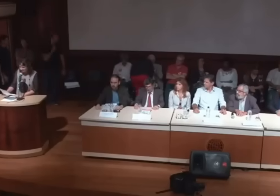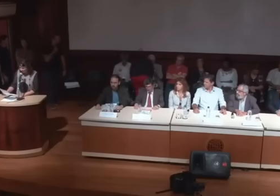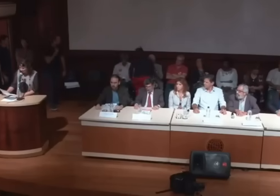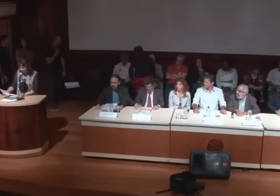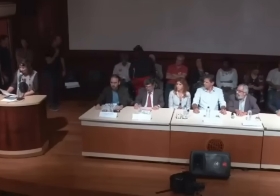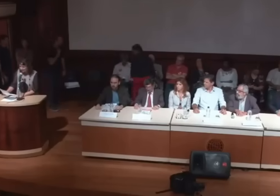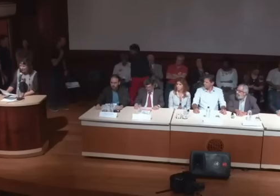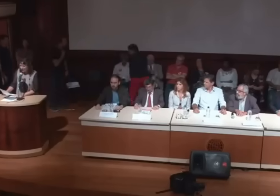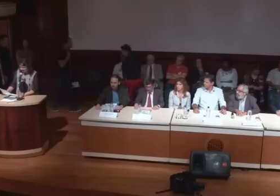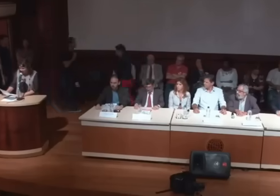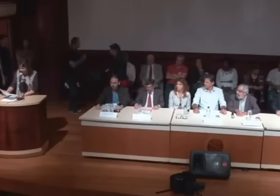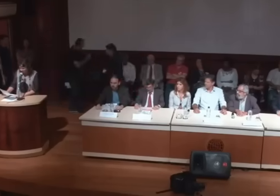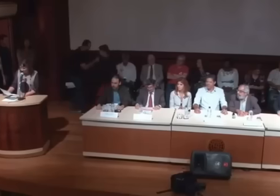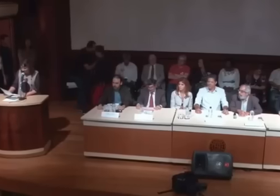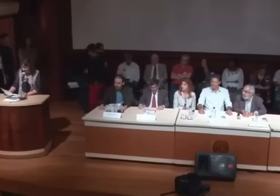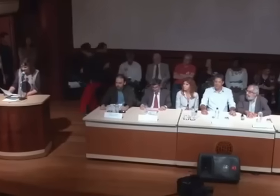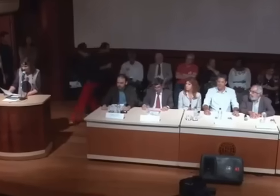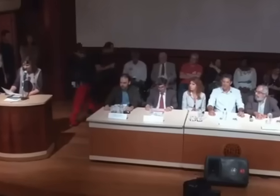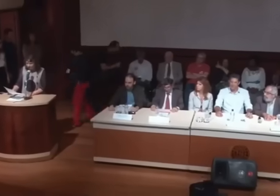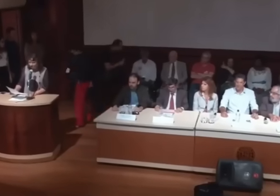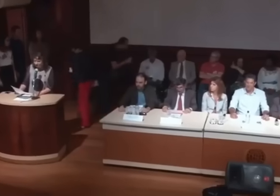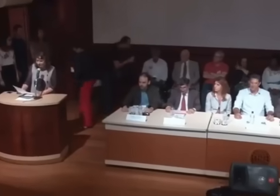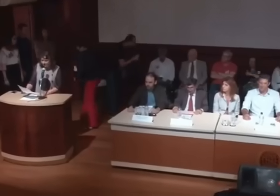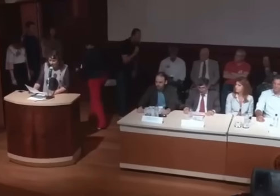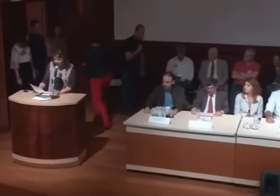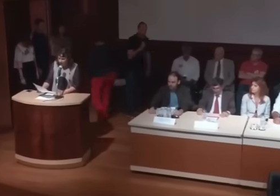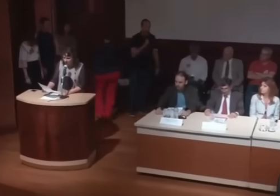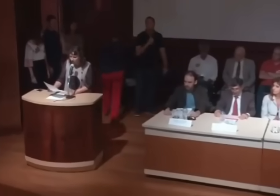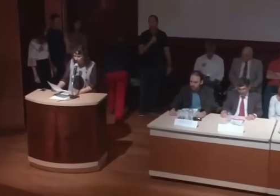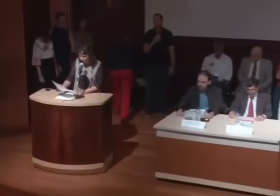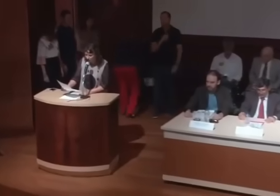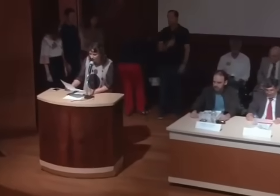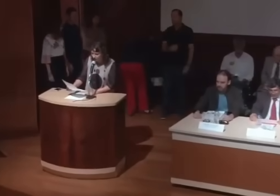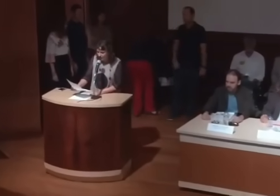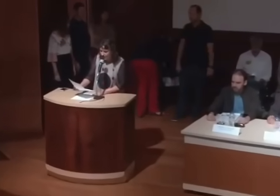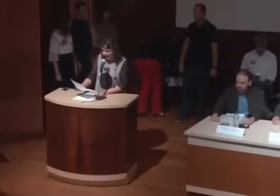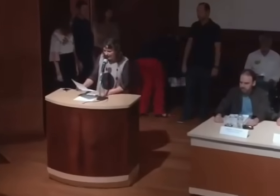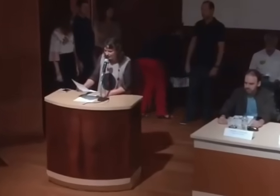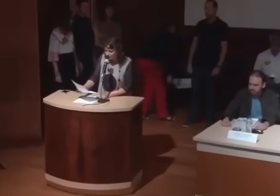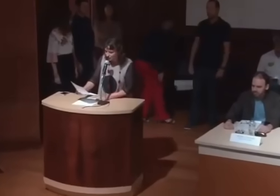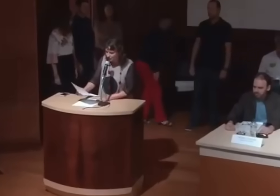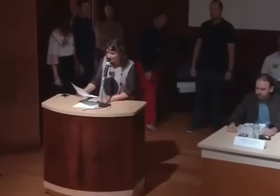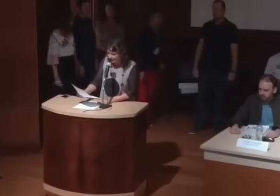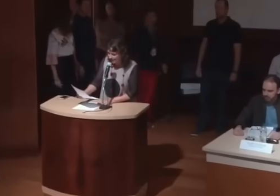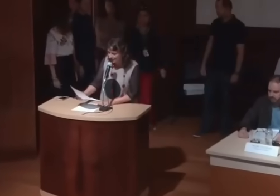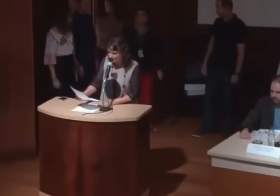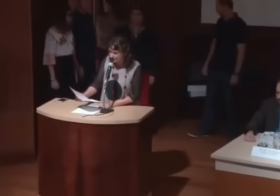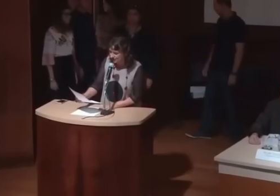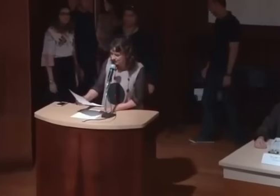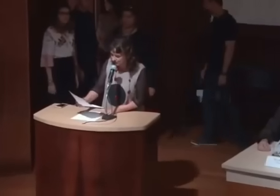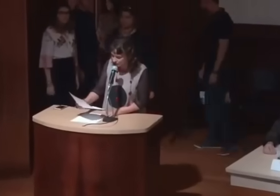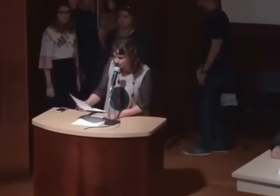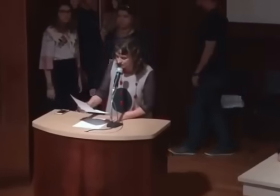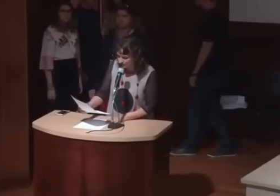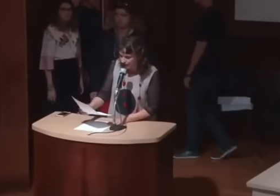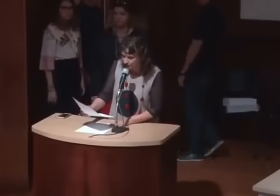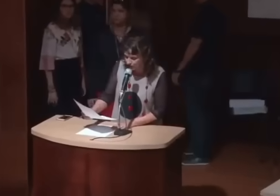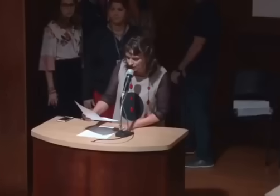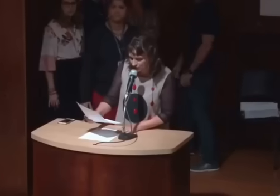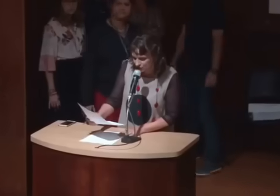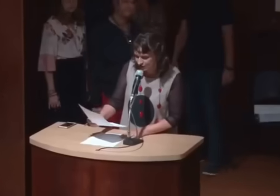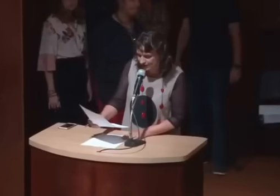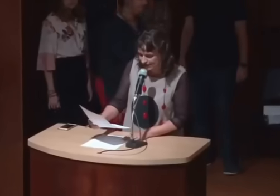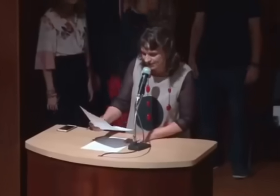Denise Abreu, Hélio de Almeida, Ildebrando Góes, Ederson Siqueira, representando